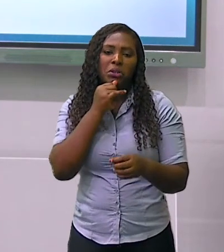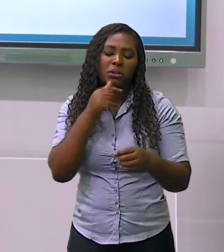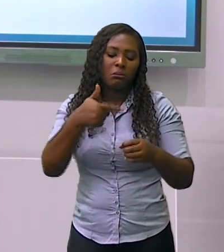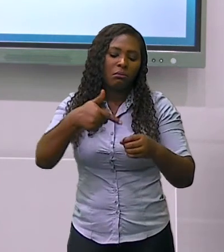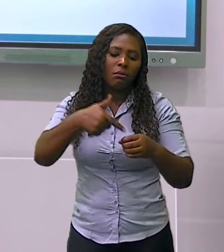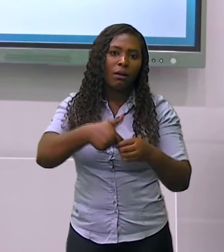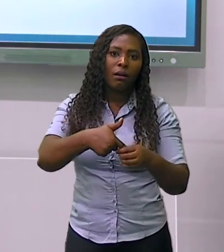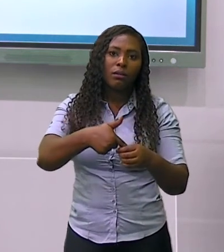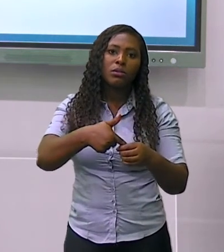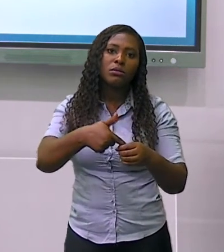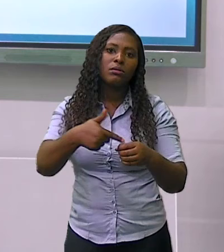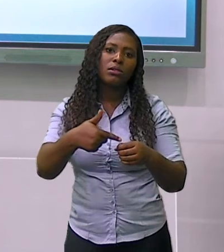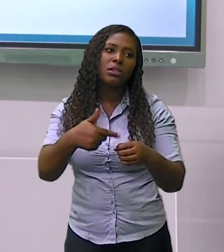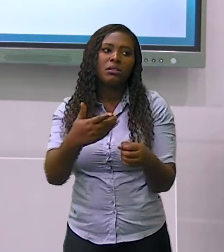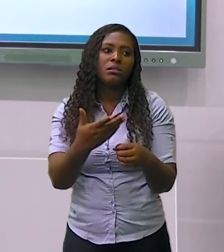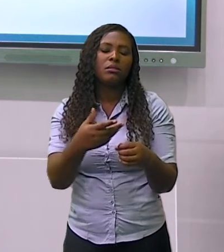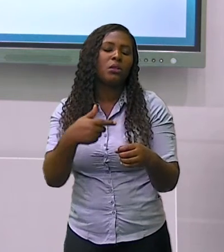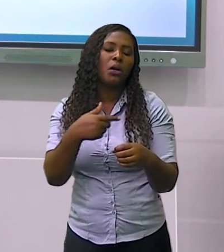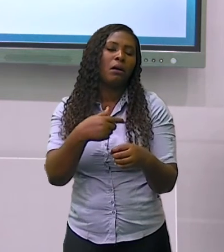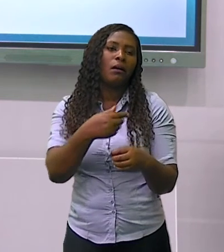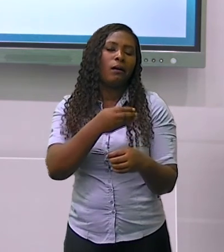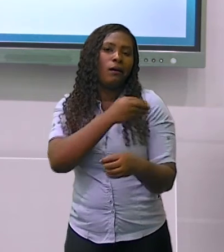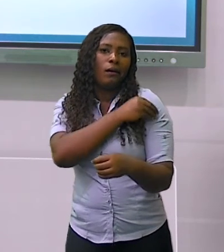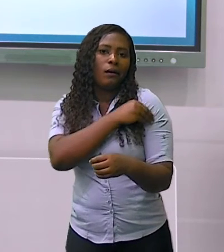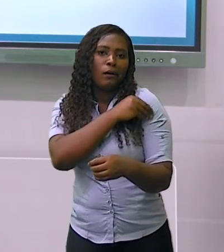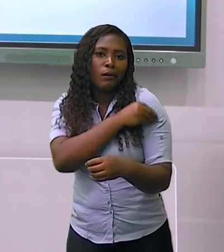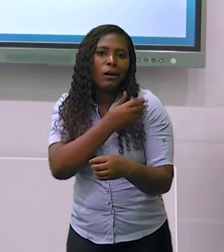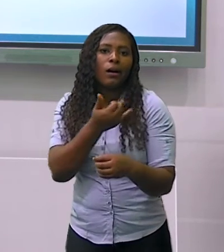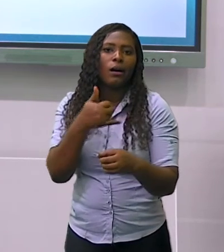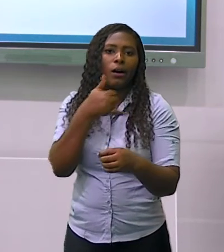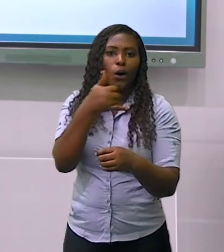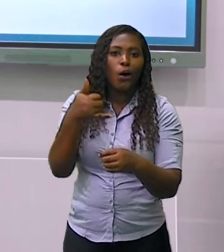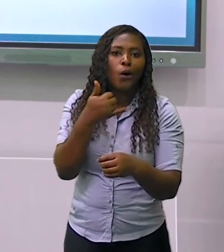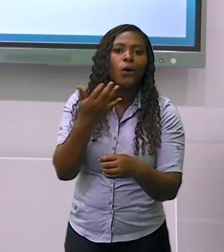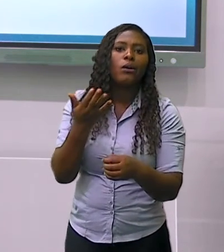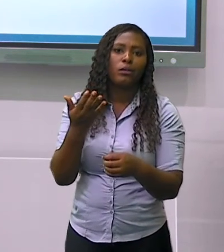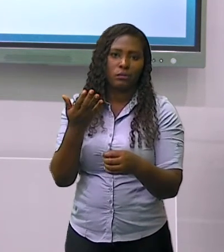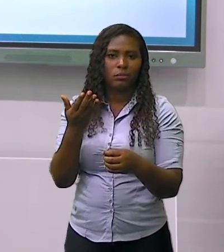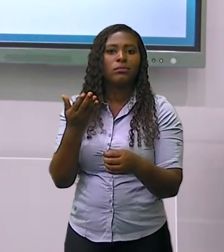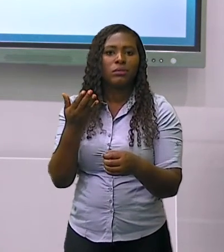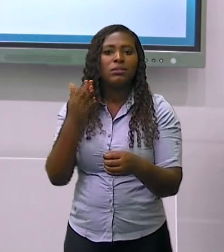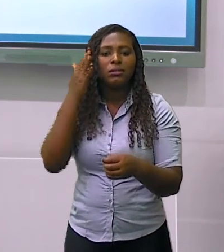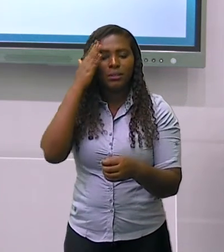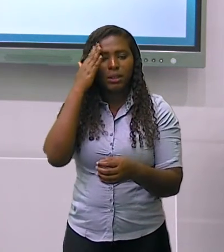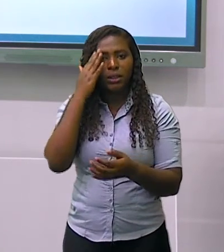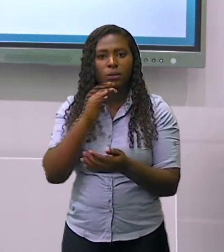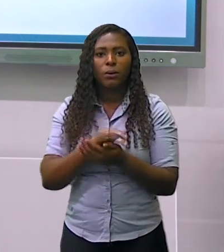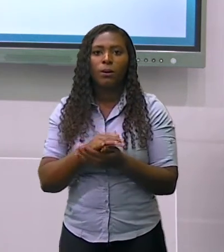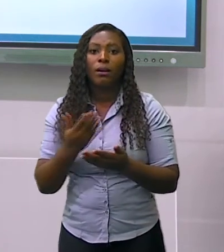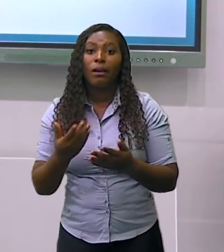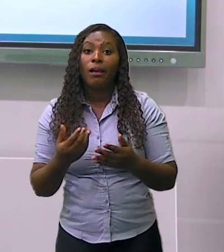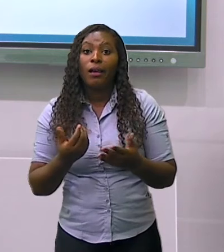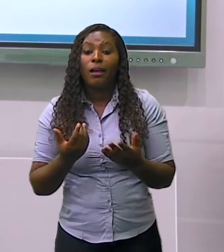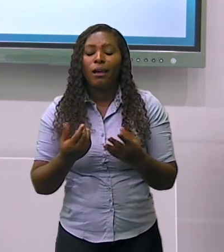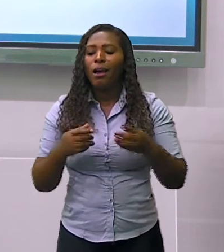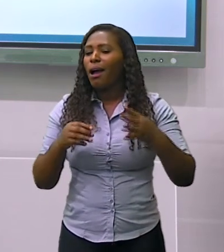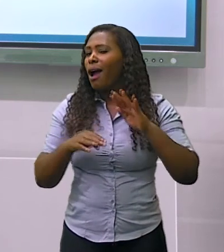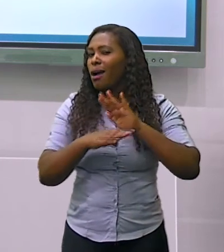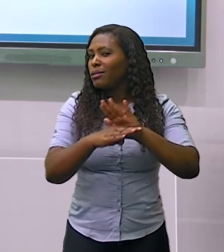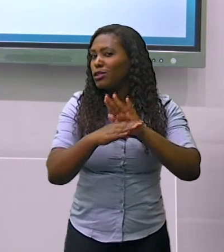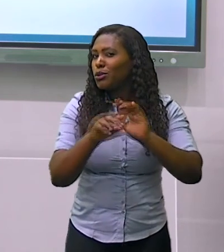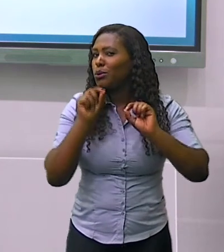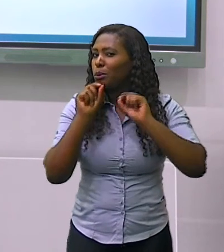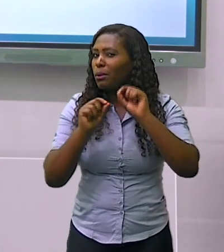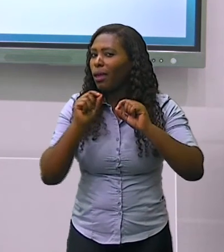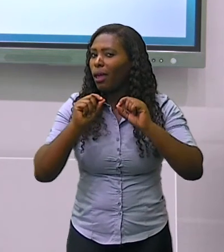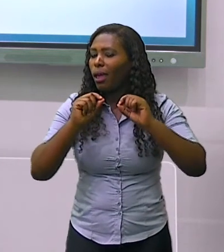a gasolina, o óleo diesel, contribuem para a emissão de gases de efeito estufa